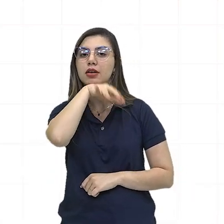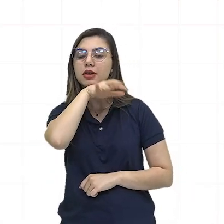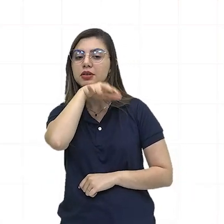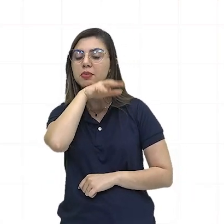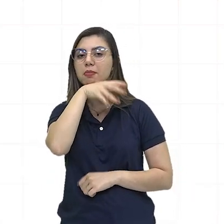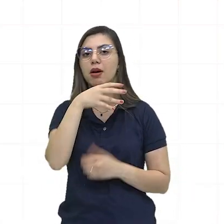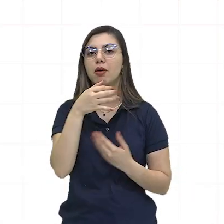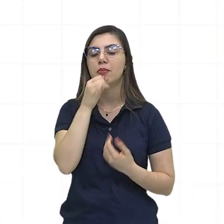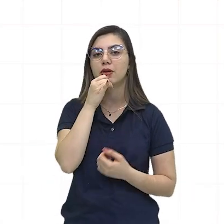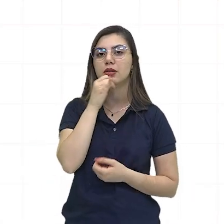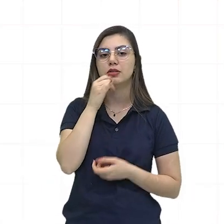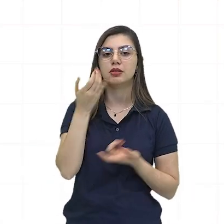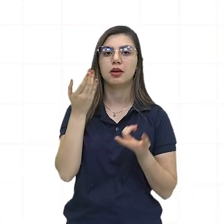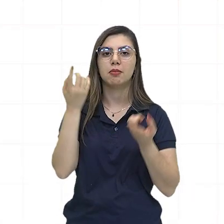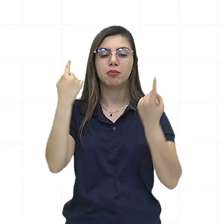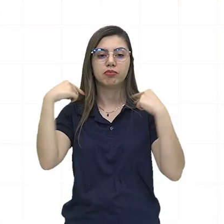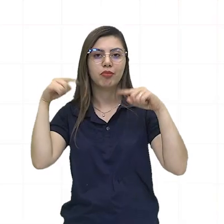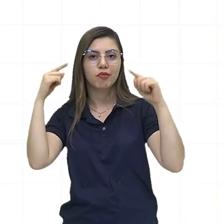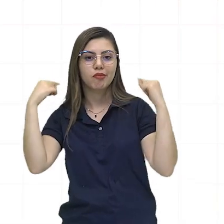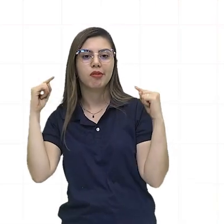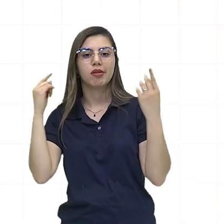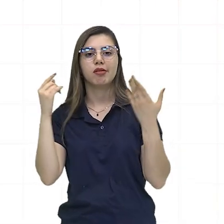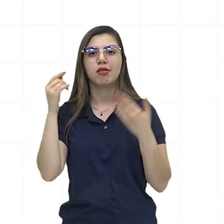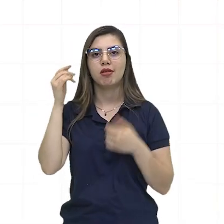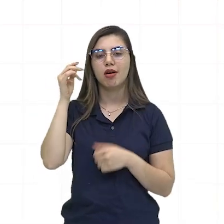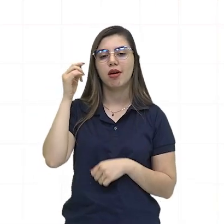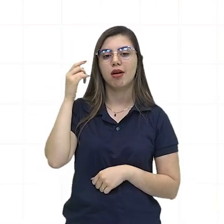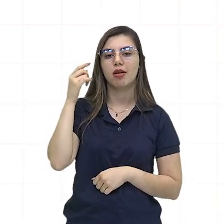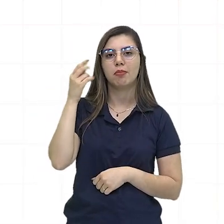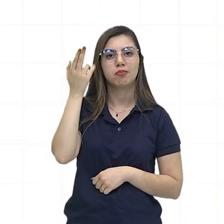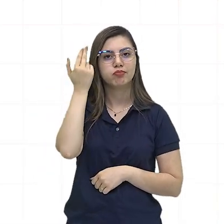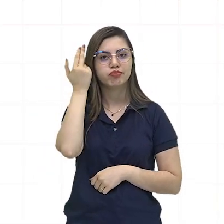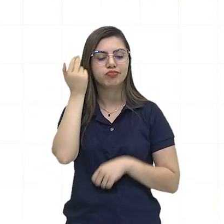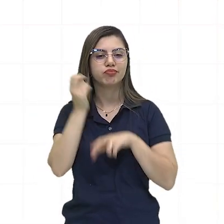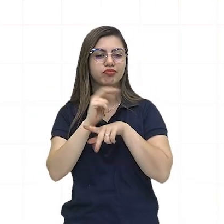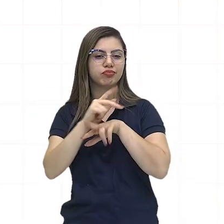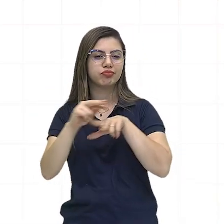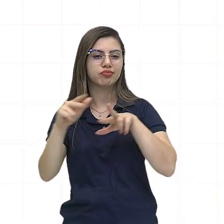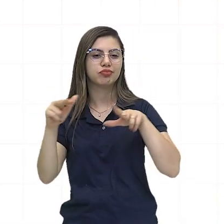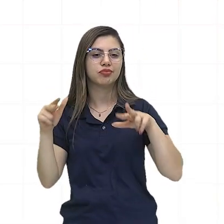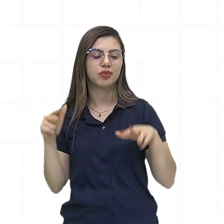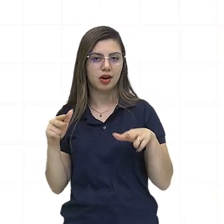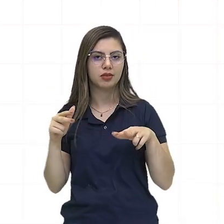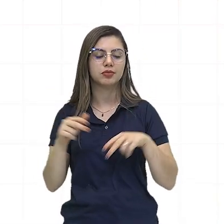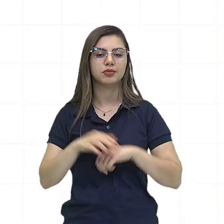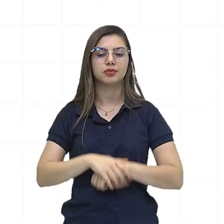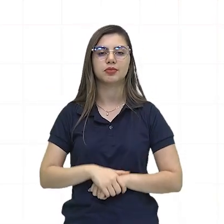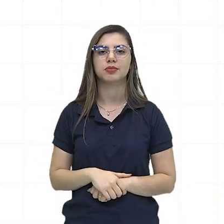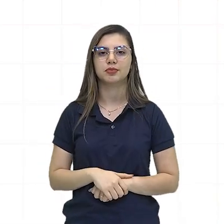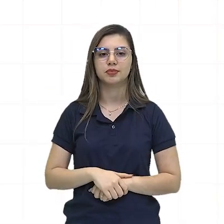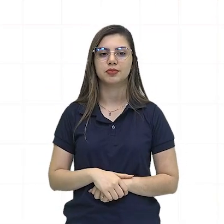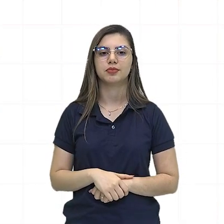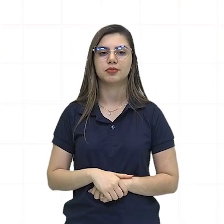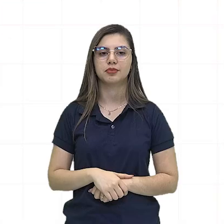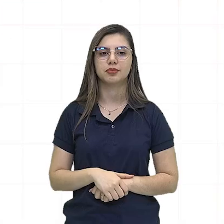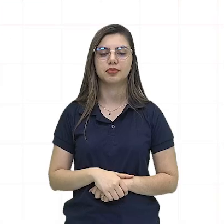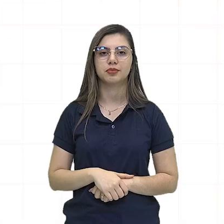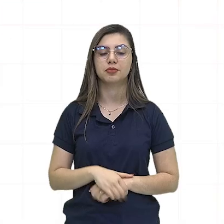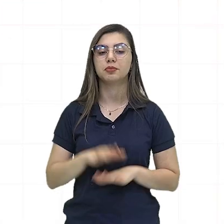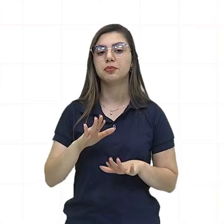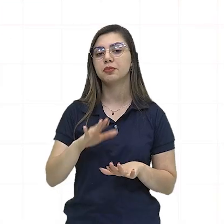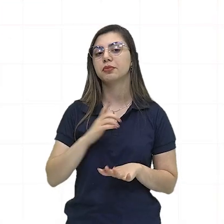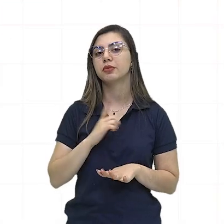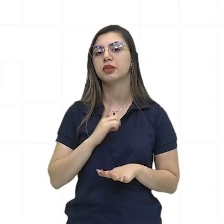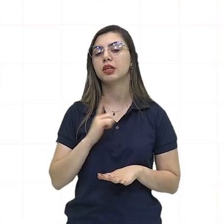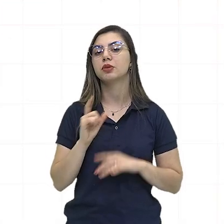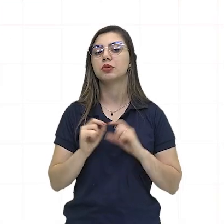animais como boi, cavalo, ovelha, entre outros que estão ali consociados com as leguminosas. E os sistemas